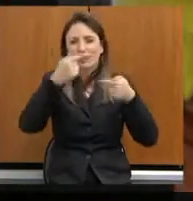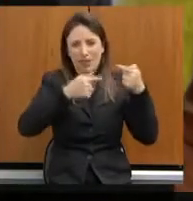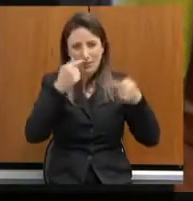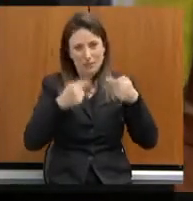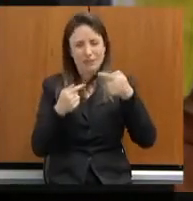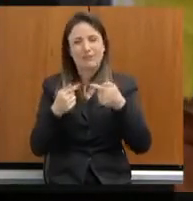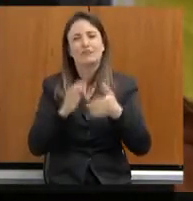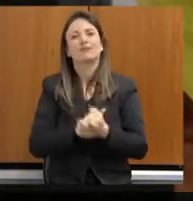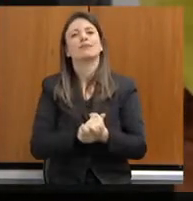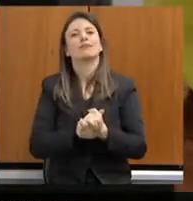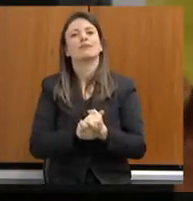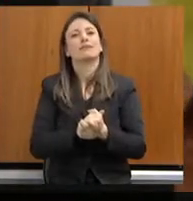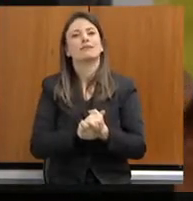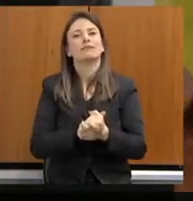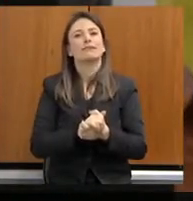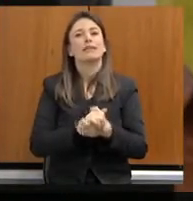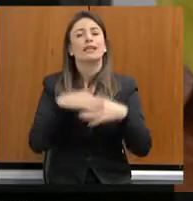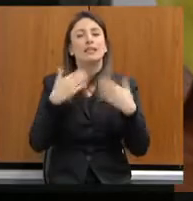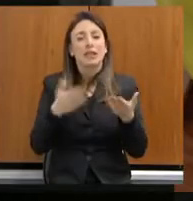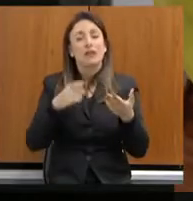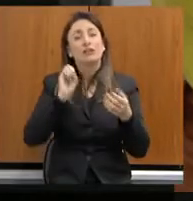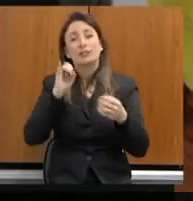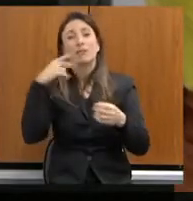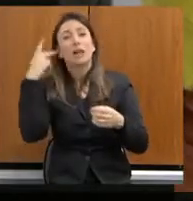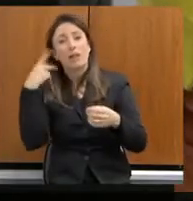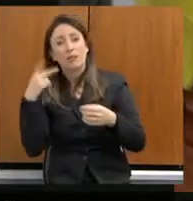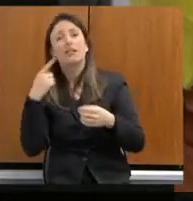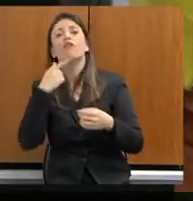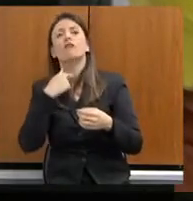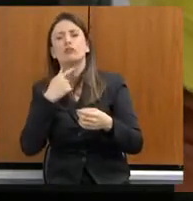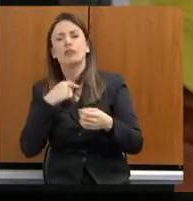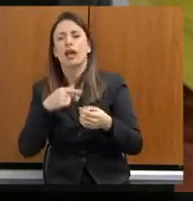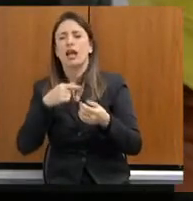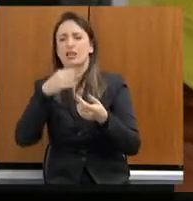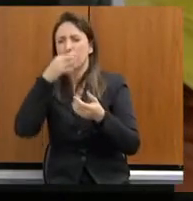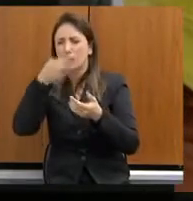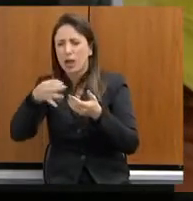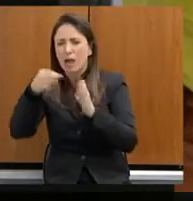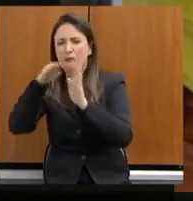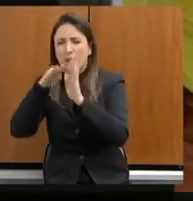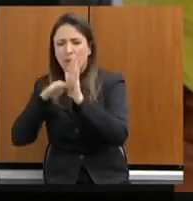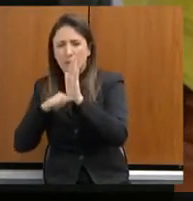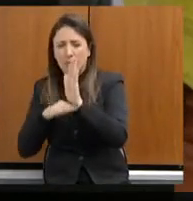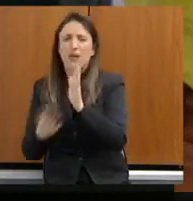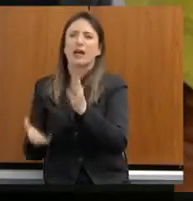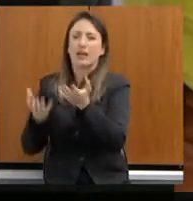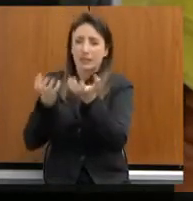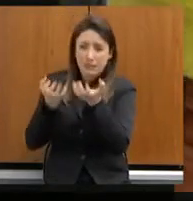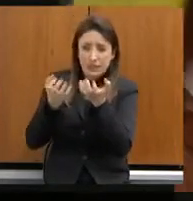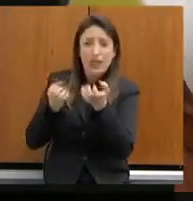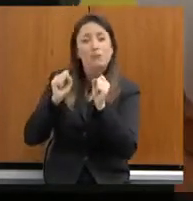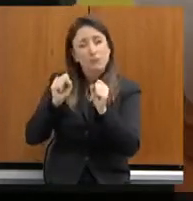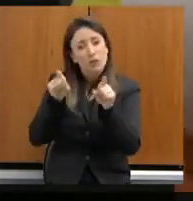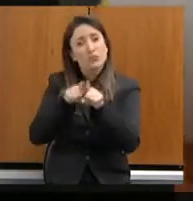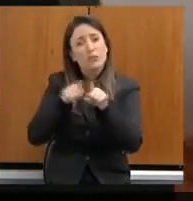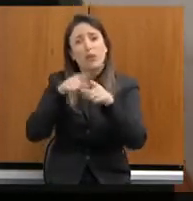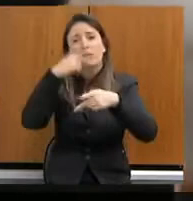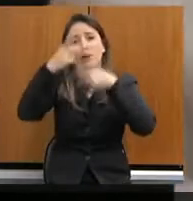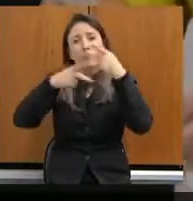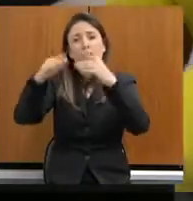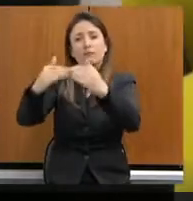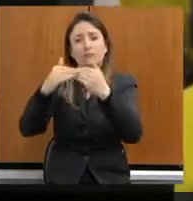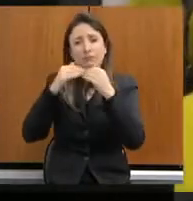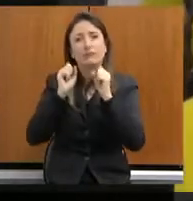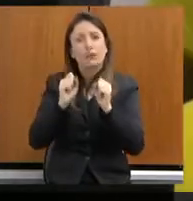parlamentares que ainda desejam apresentar requerimento podem manifestar oralmente sobre a mesa